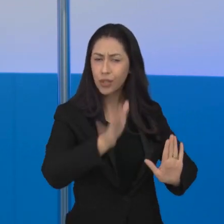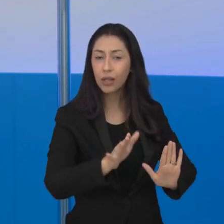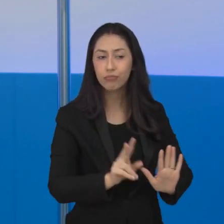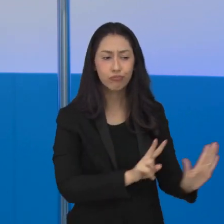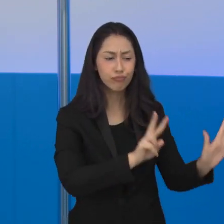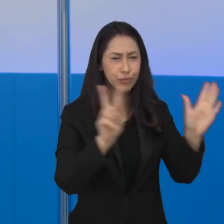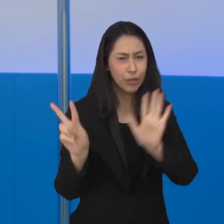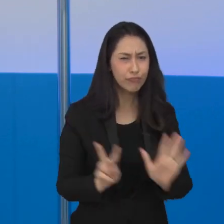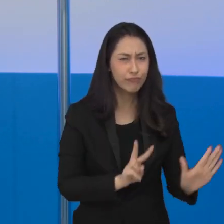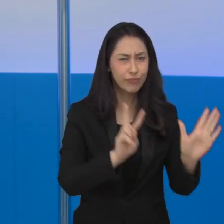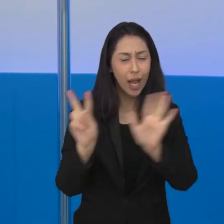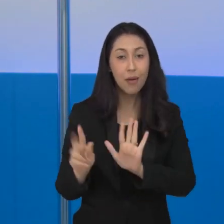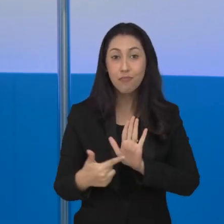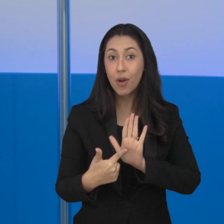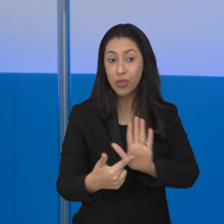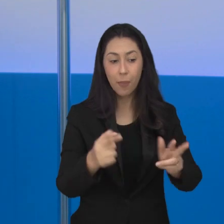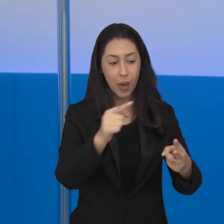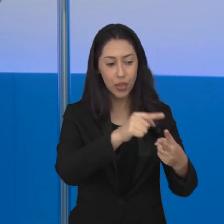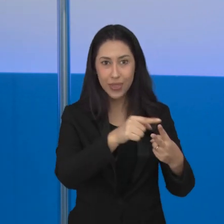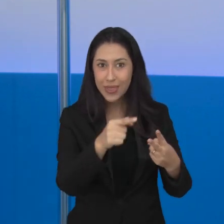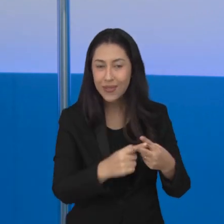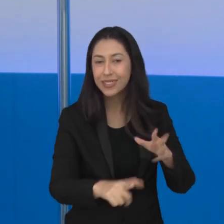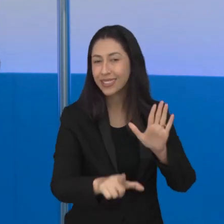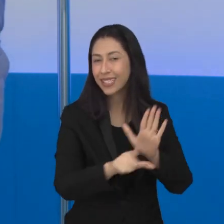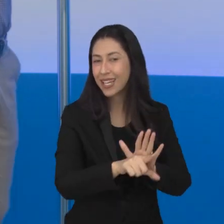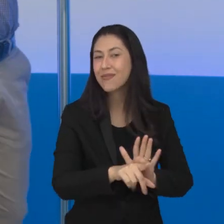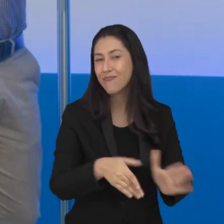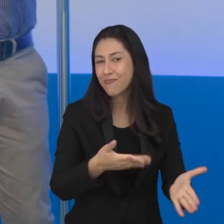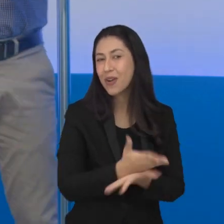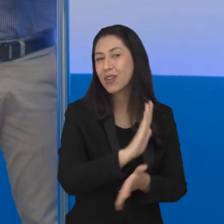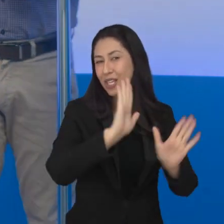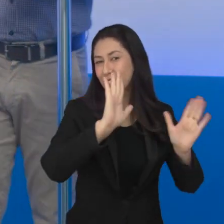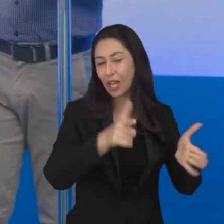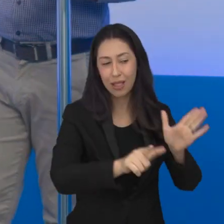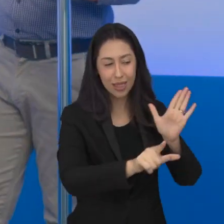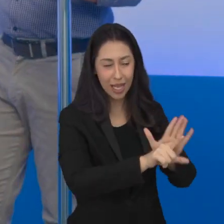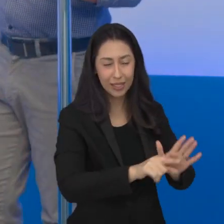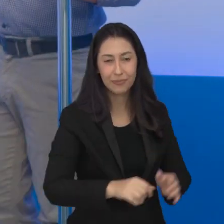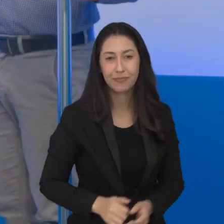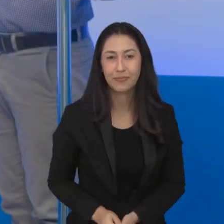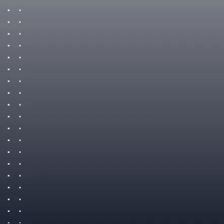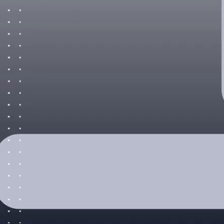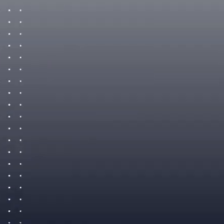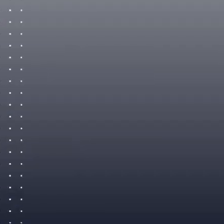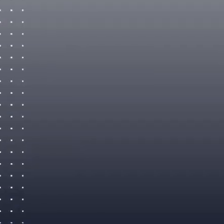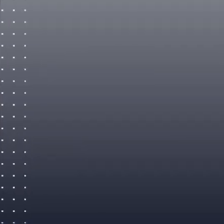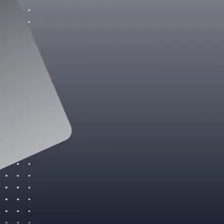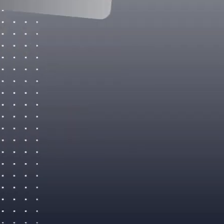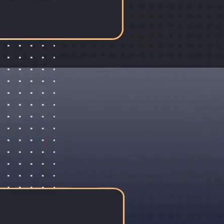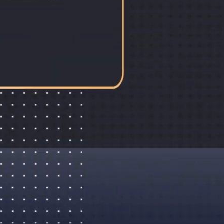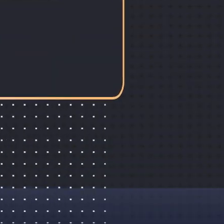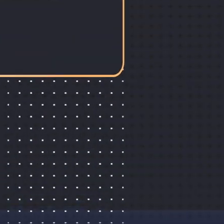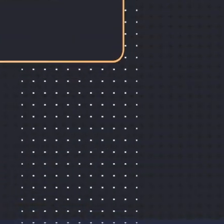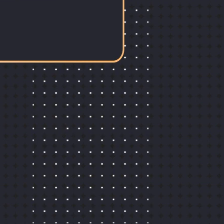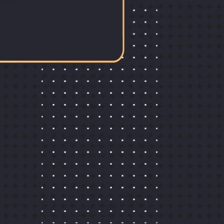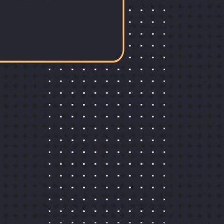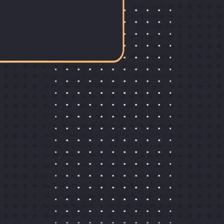Agora é Lei. A cada semana te mostramos 2 novas leis em vigor aqui em São José. Dá só uma olhada.